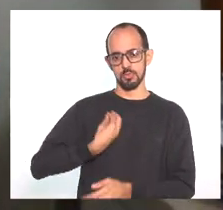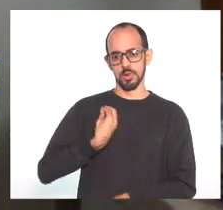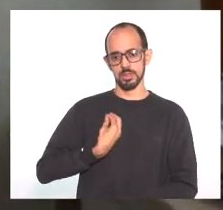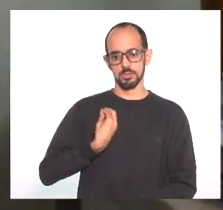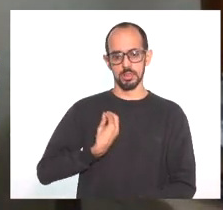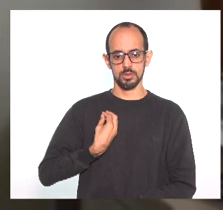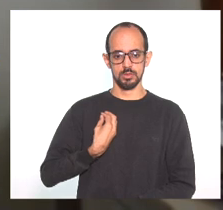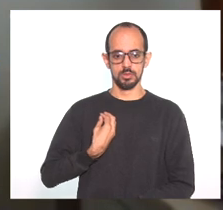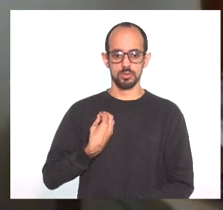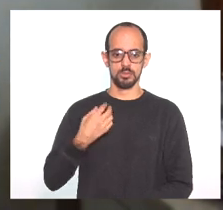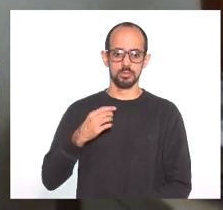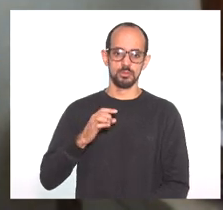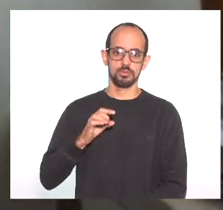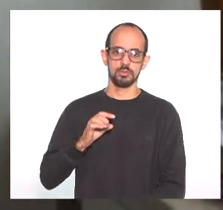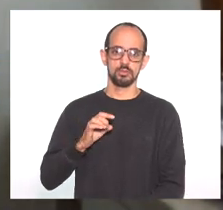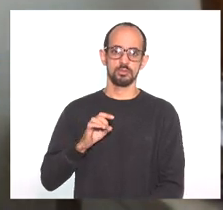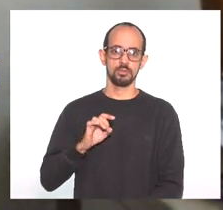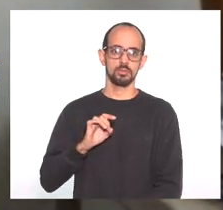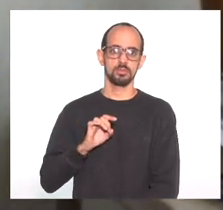participações